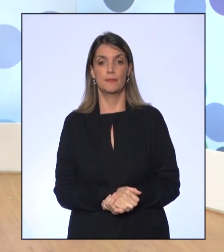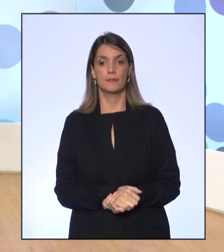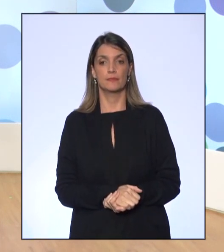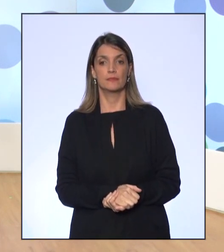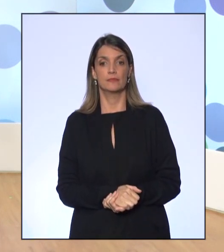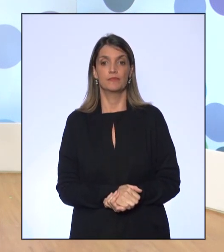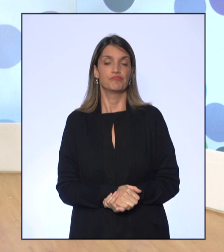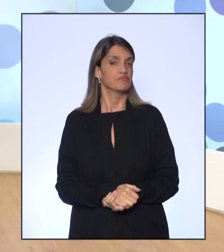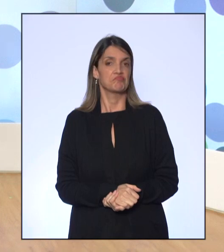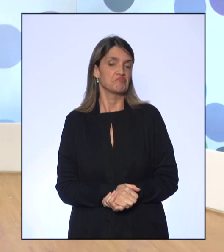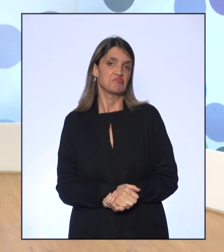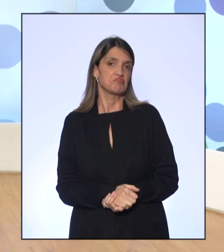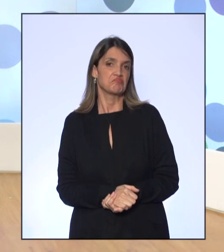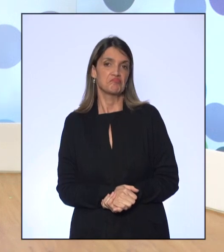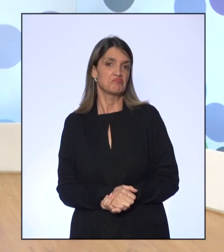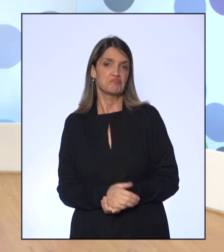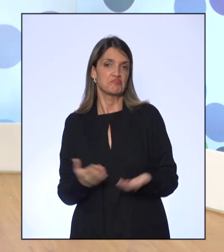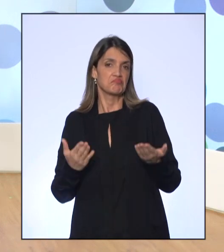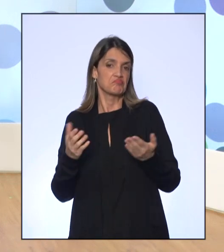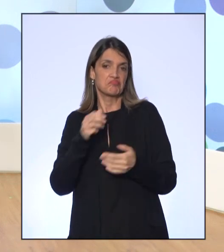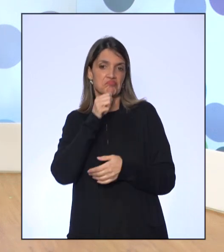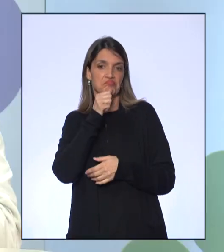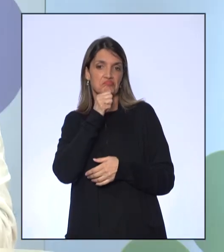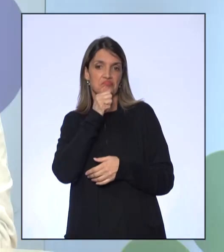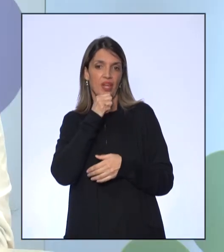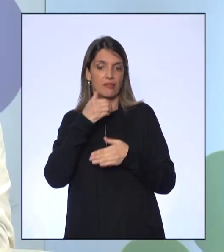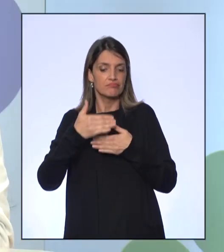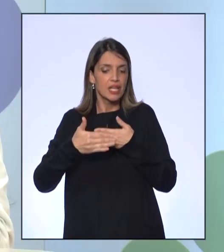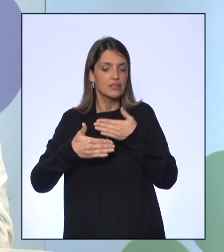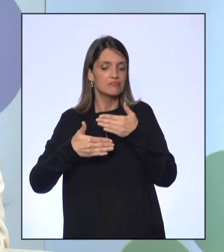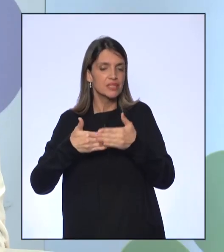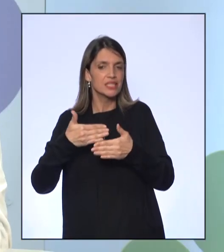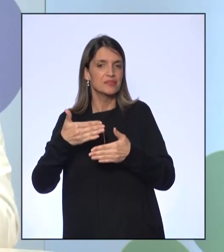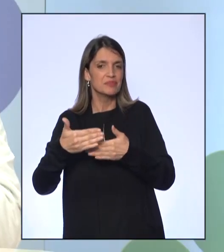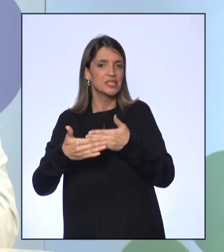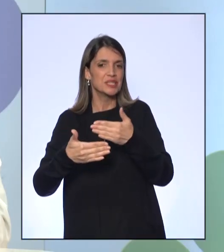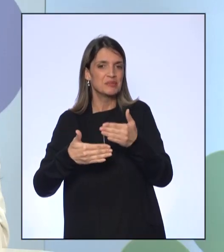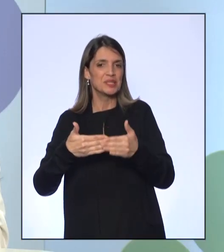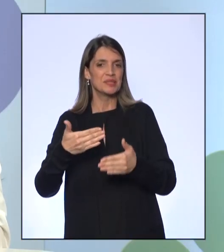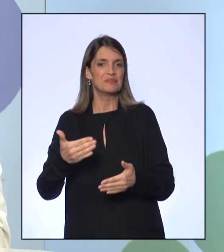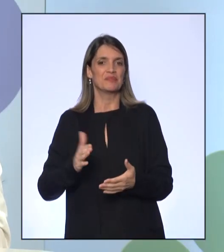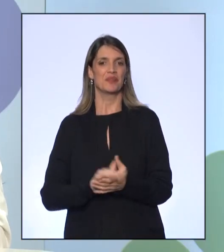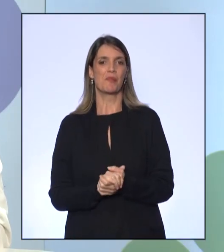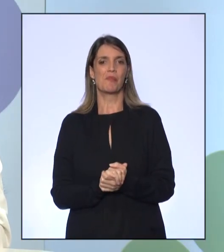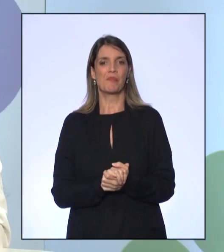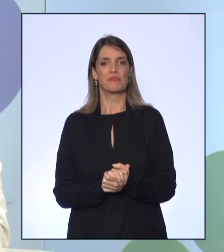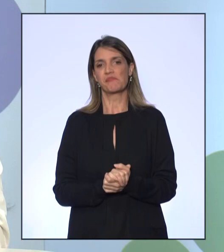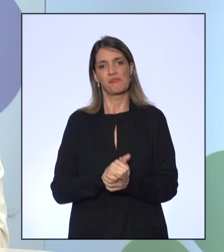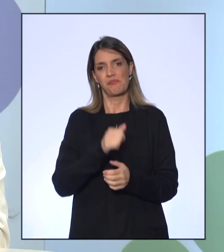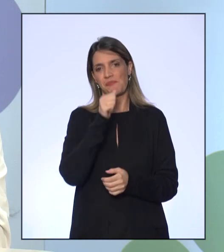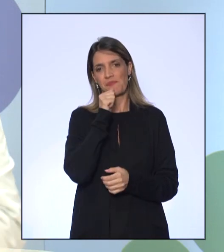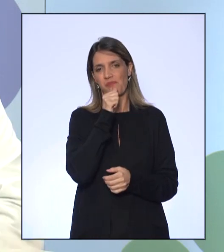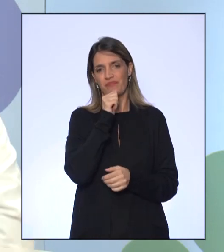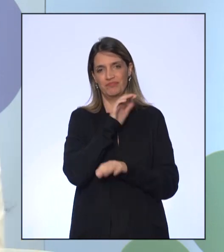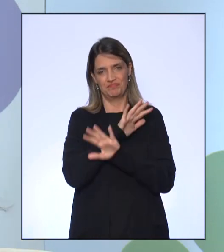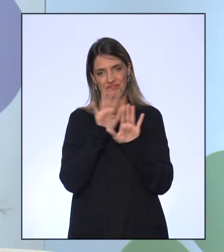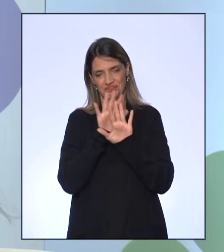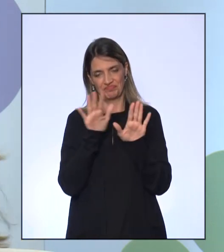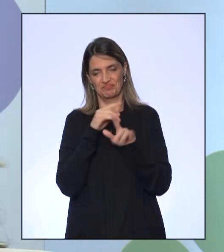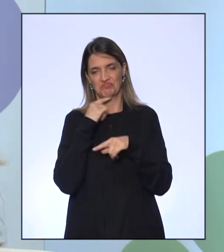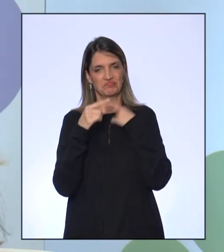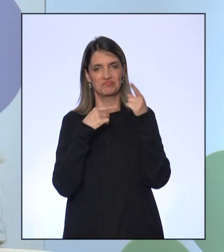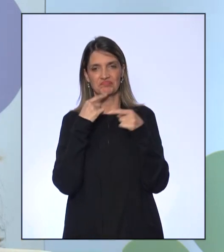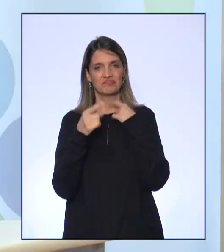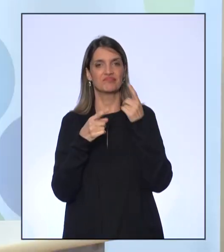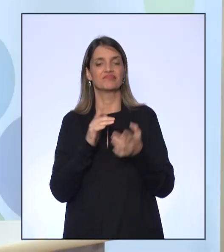Olha, por enquanto não apareceu nada para mim. Aqui tem um processo, né? Passa pela produção e vem para mim. Mas, por enquanto, nenhuma